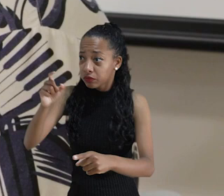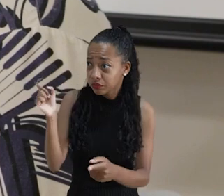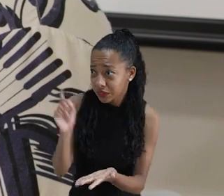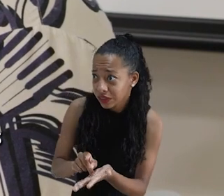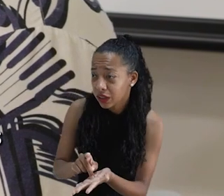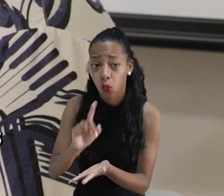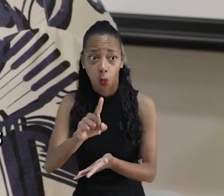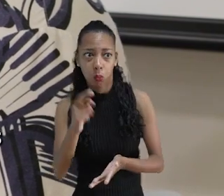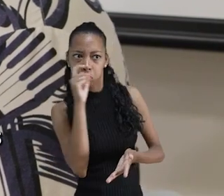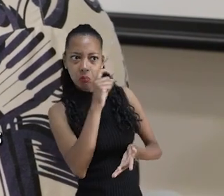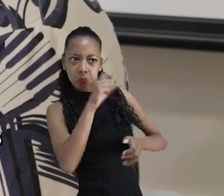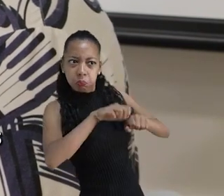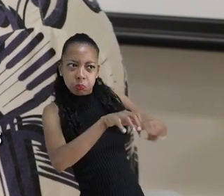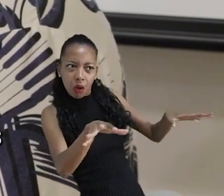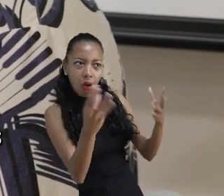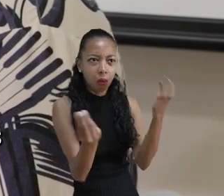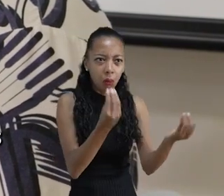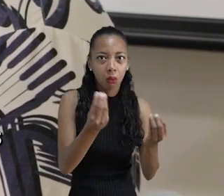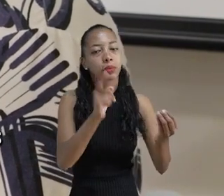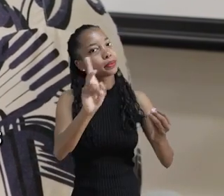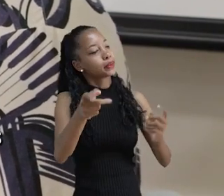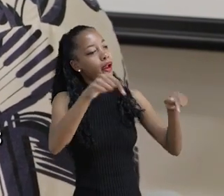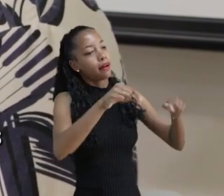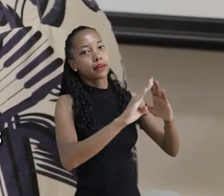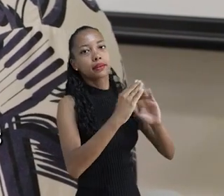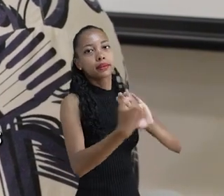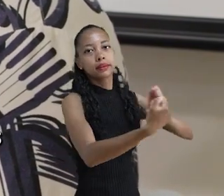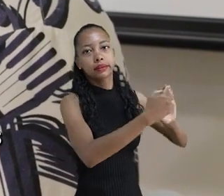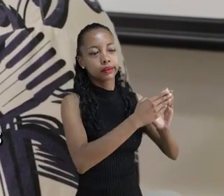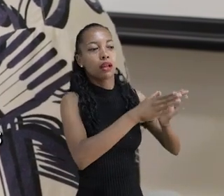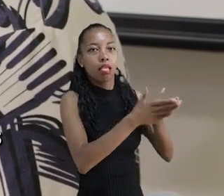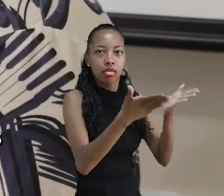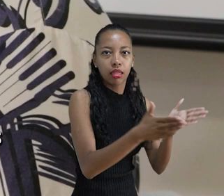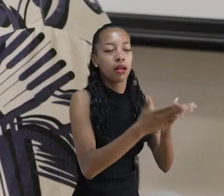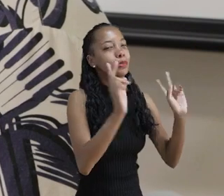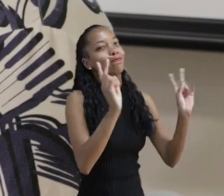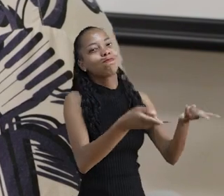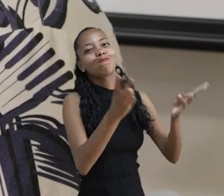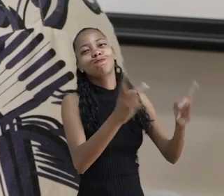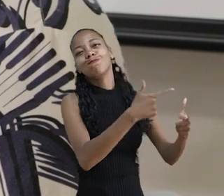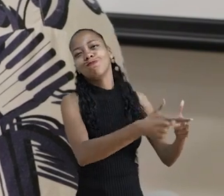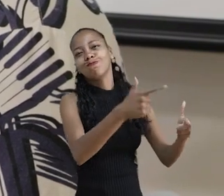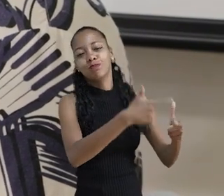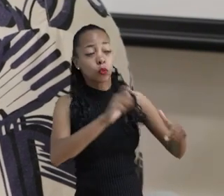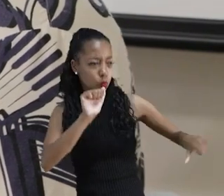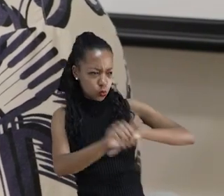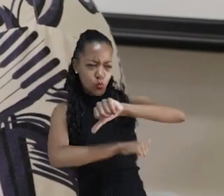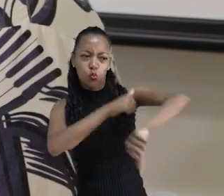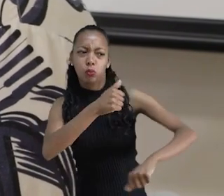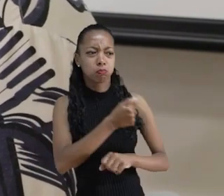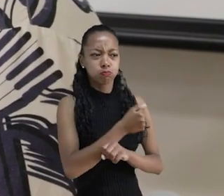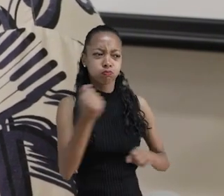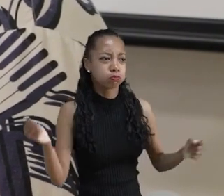News na quebrada a luta continua mais ou menos complicada a depender do cenário mas a mudança nunca é tão